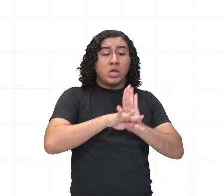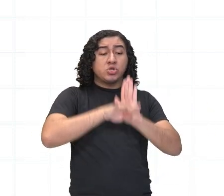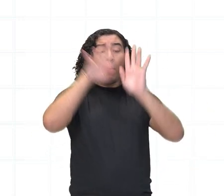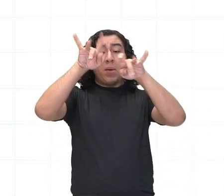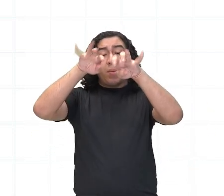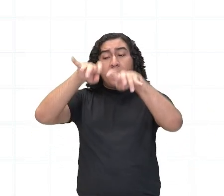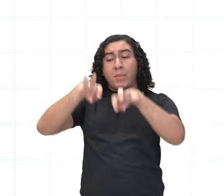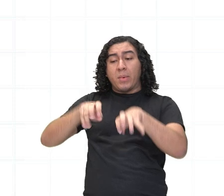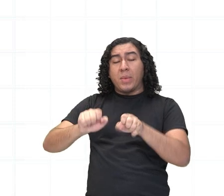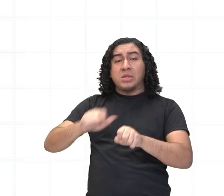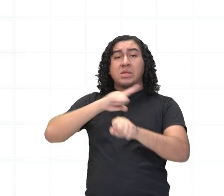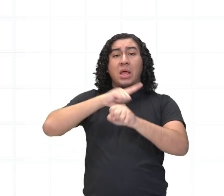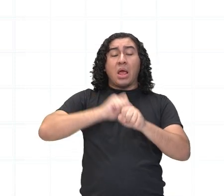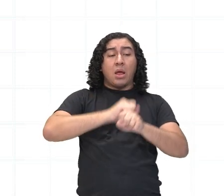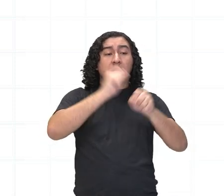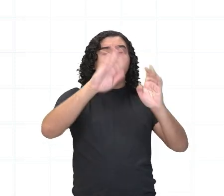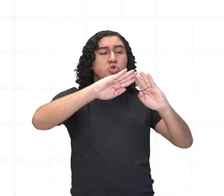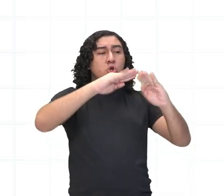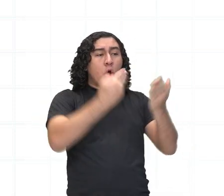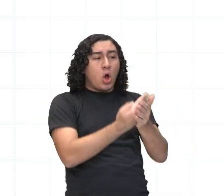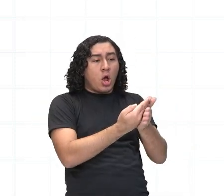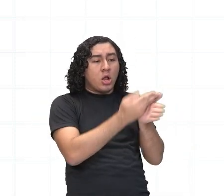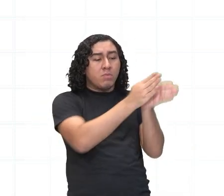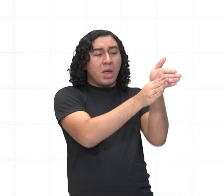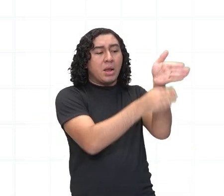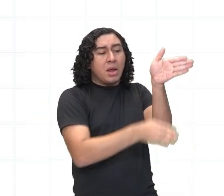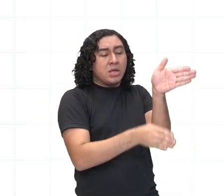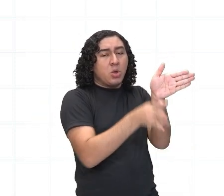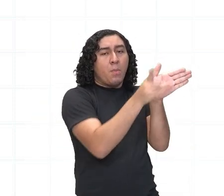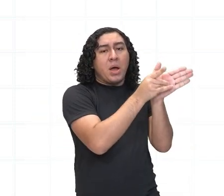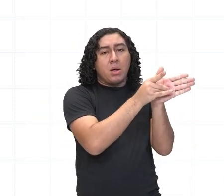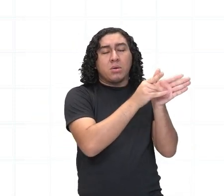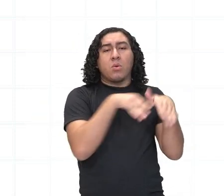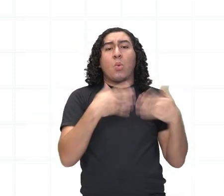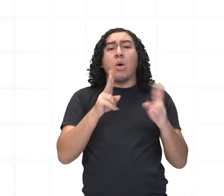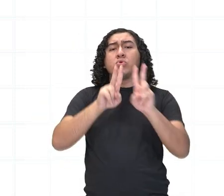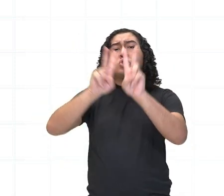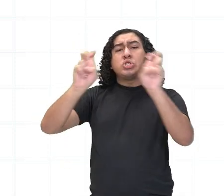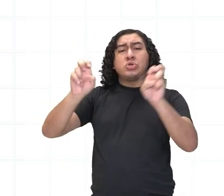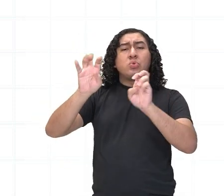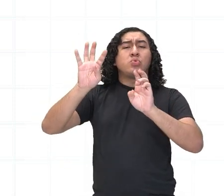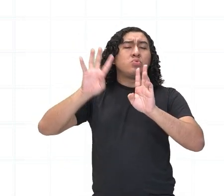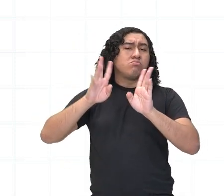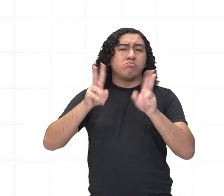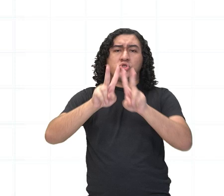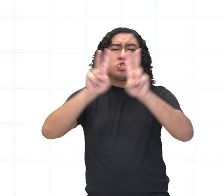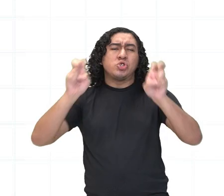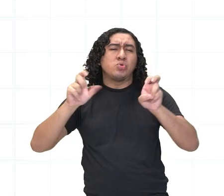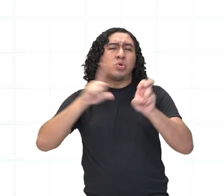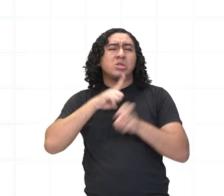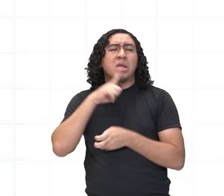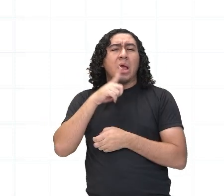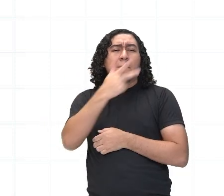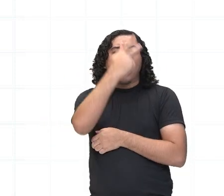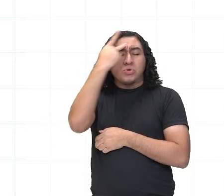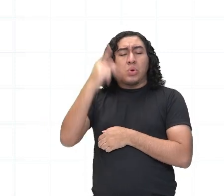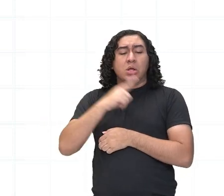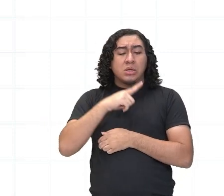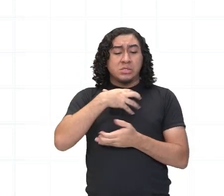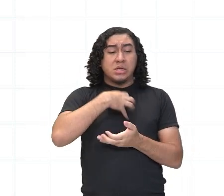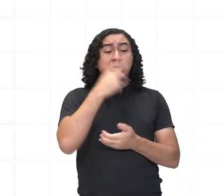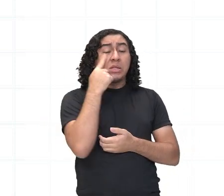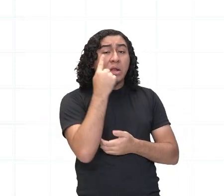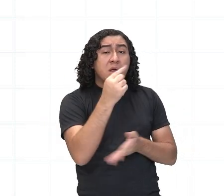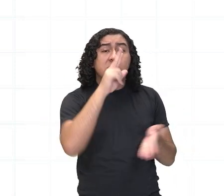no mural da minha escola? E, por fim, qual vai ser o título do meu texto? Um título chamativo é sempre muito